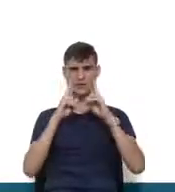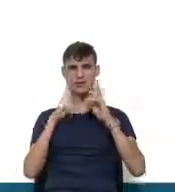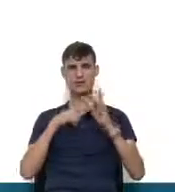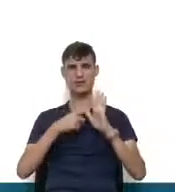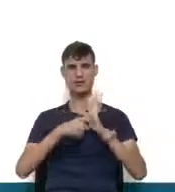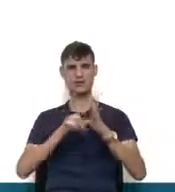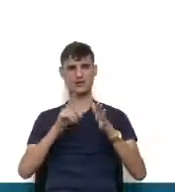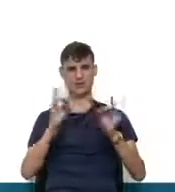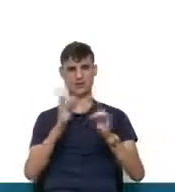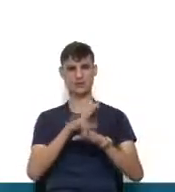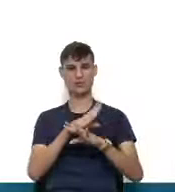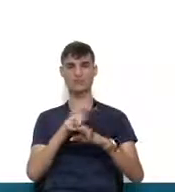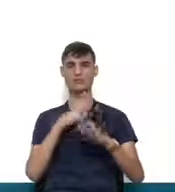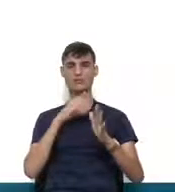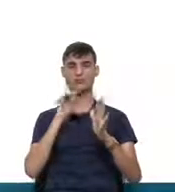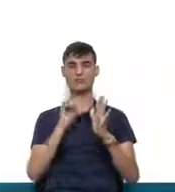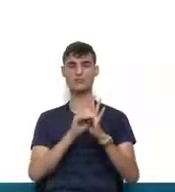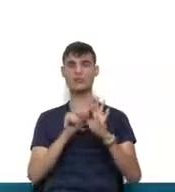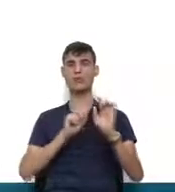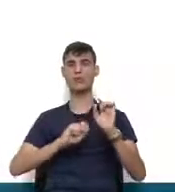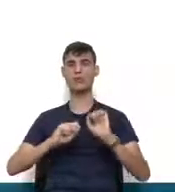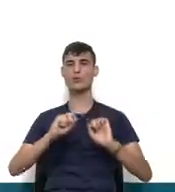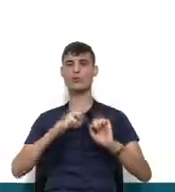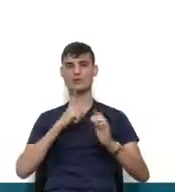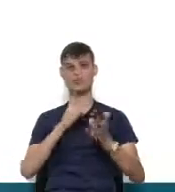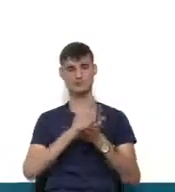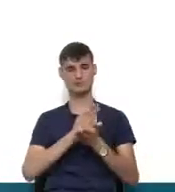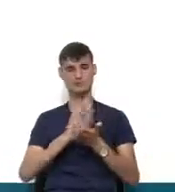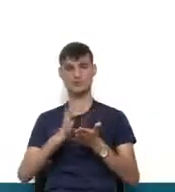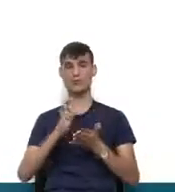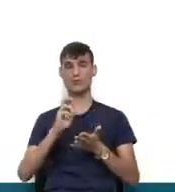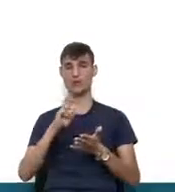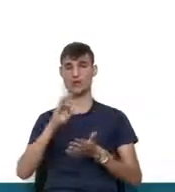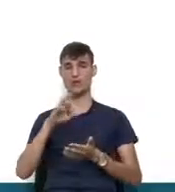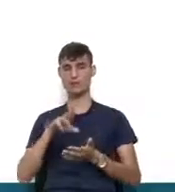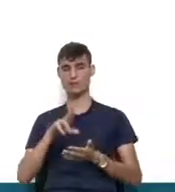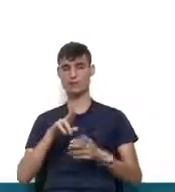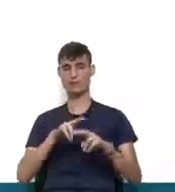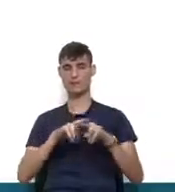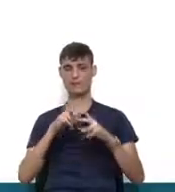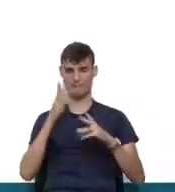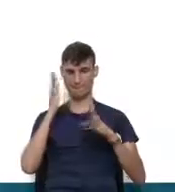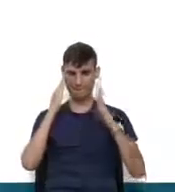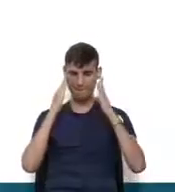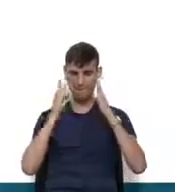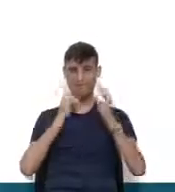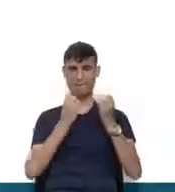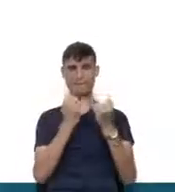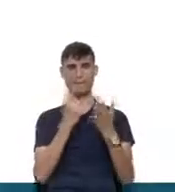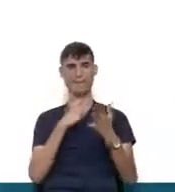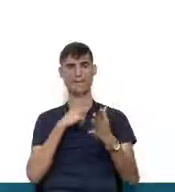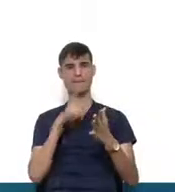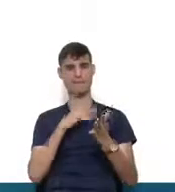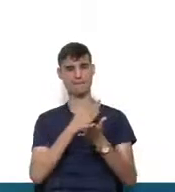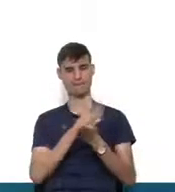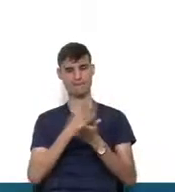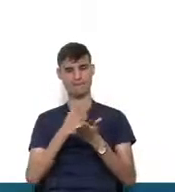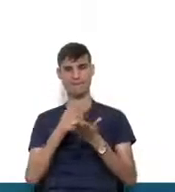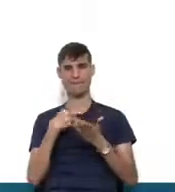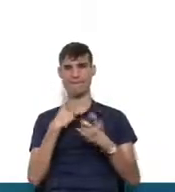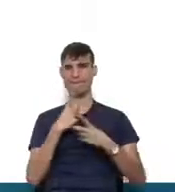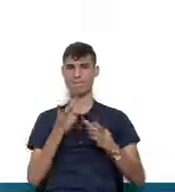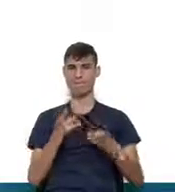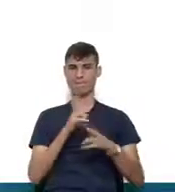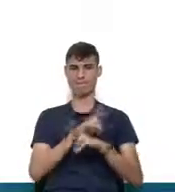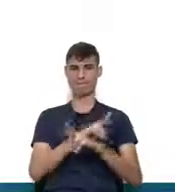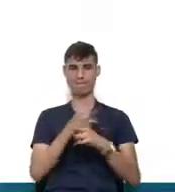resolver? Empregando o quê? Empregando as séries de Fourier. E sabendo quais são os valores das constantes que nós vamos